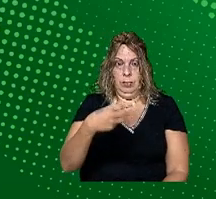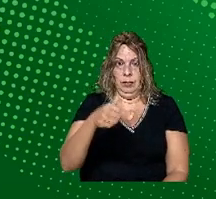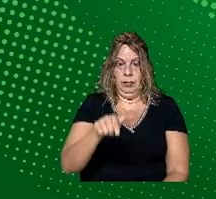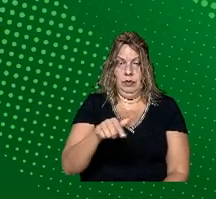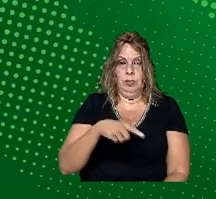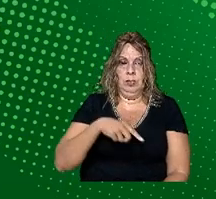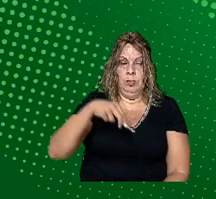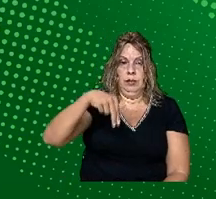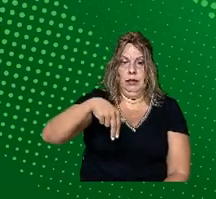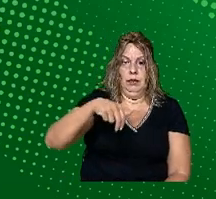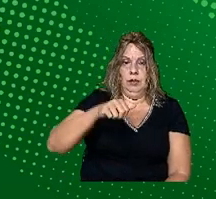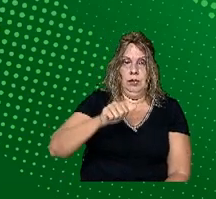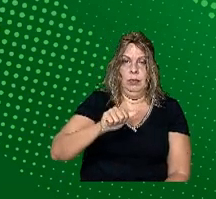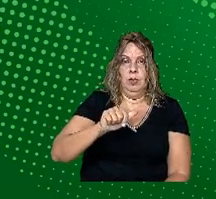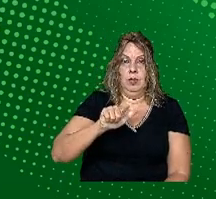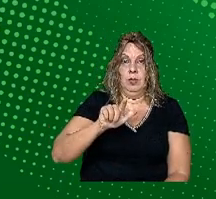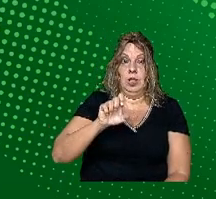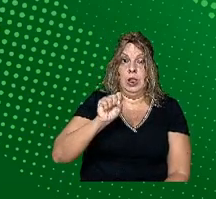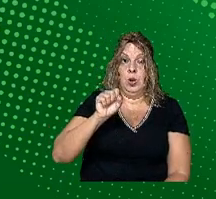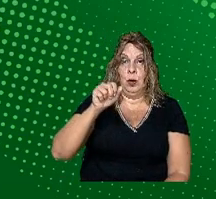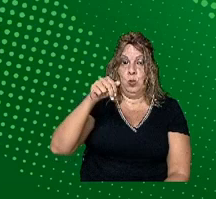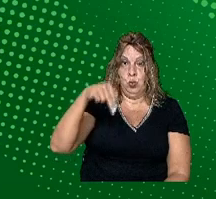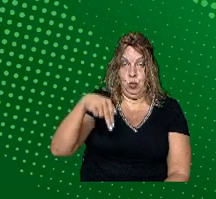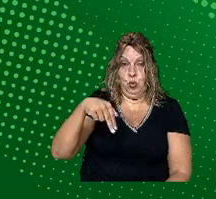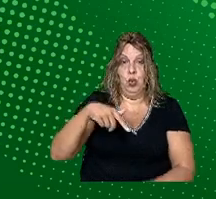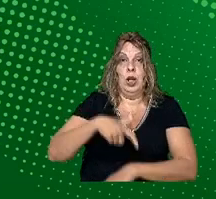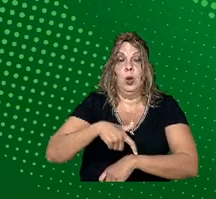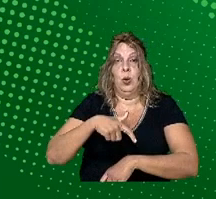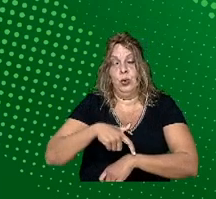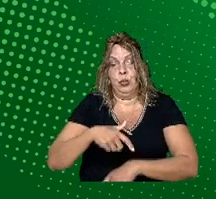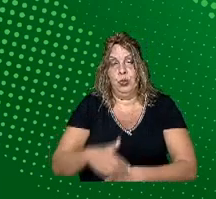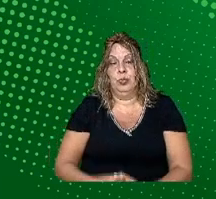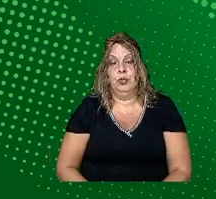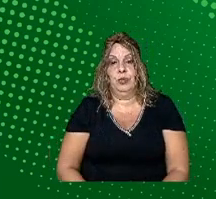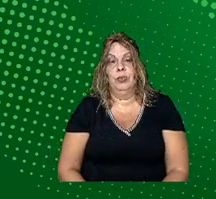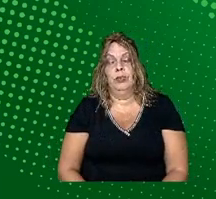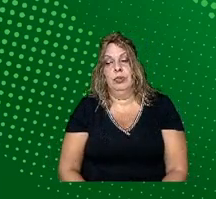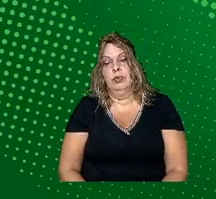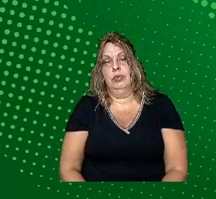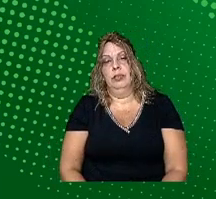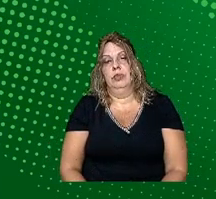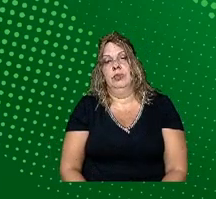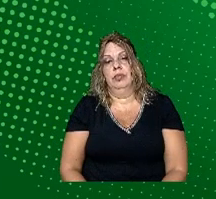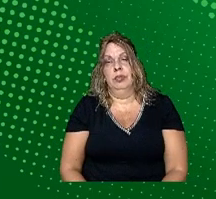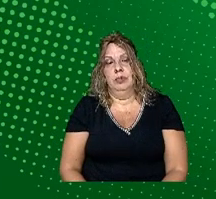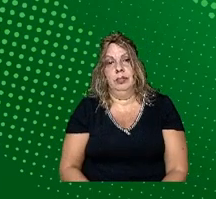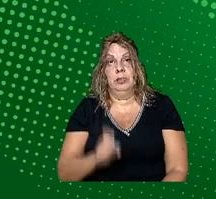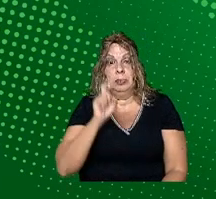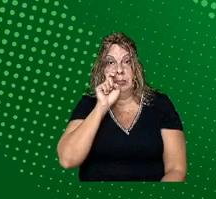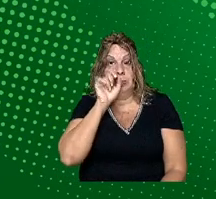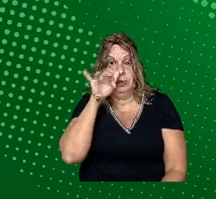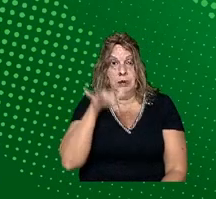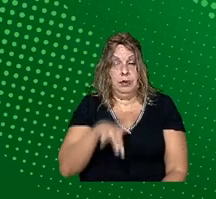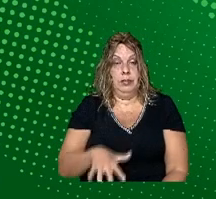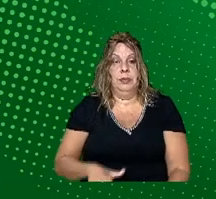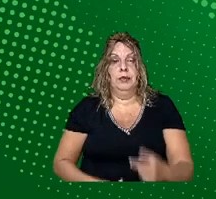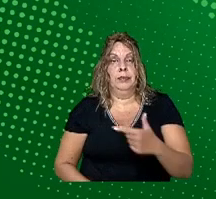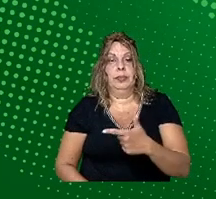014347, Naelson, do Relógio. Olha aí, gente, Pedro Som, Pé Quente, Regional Canidé.